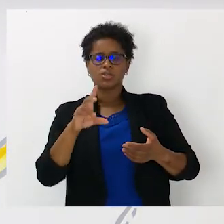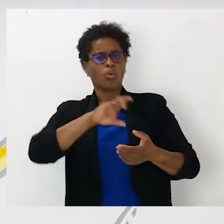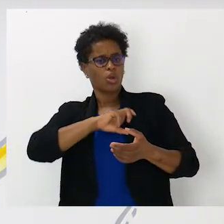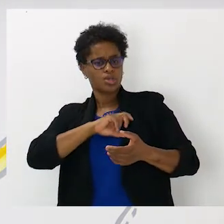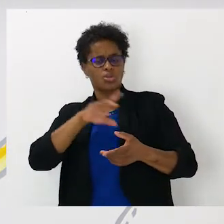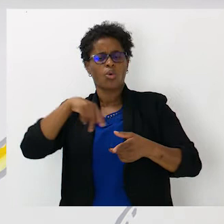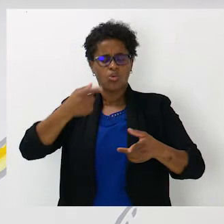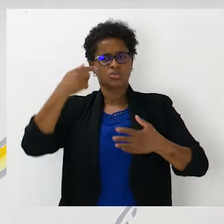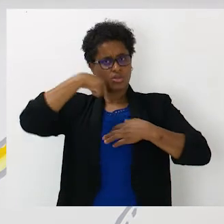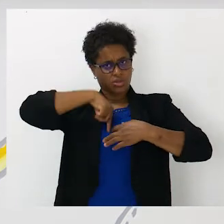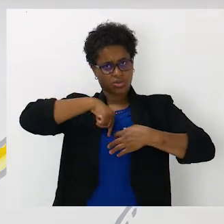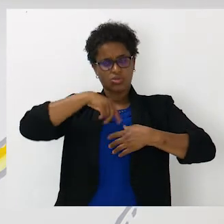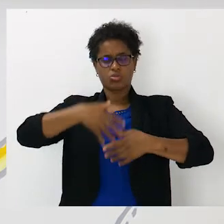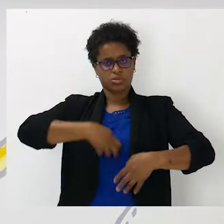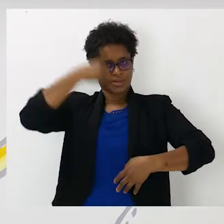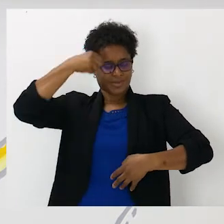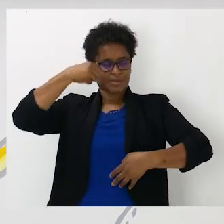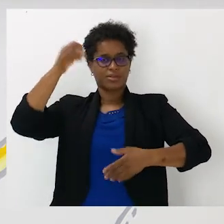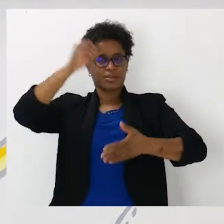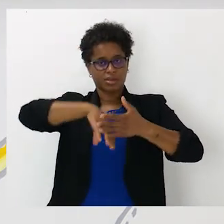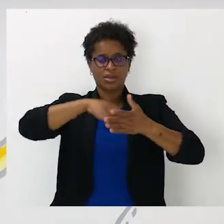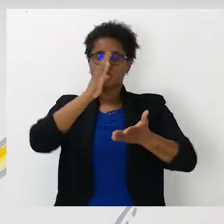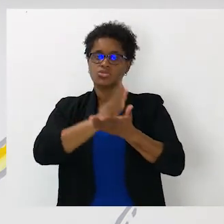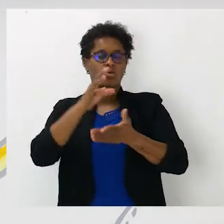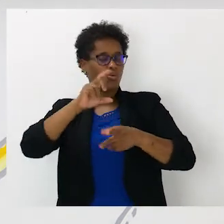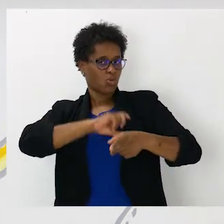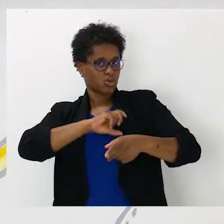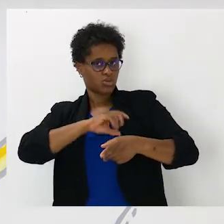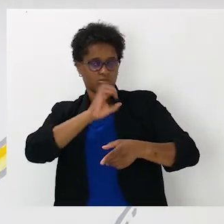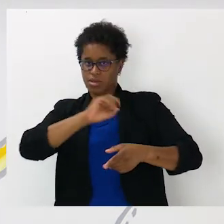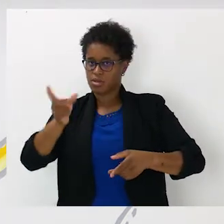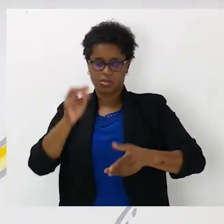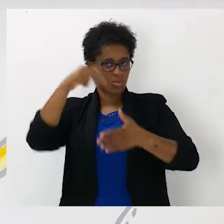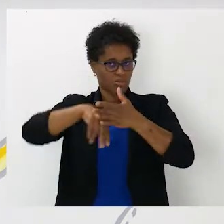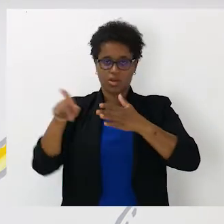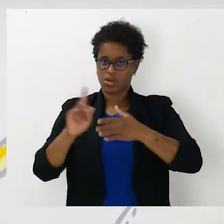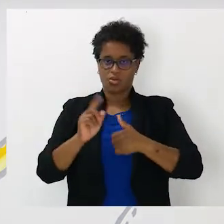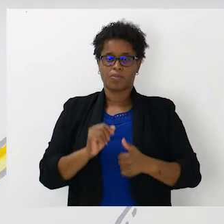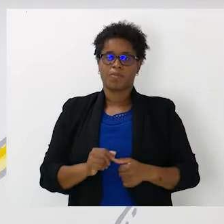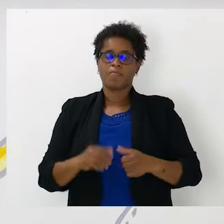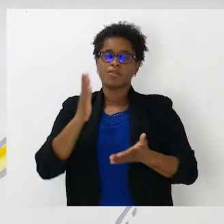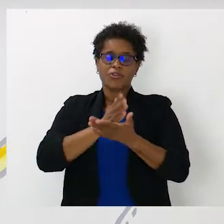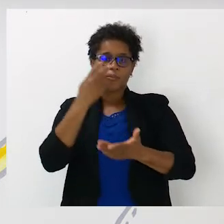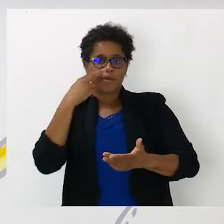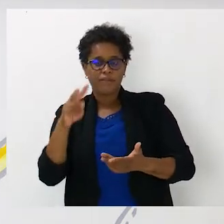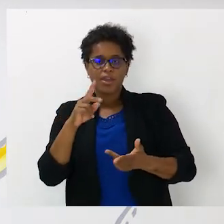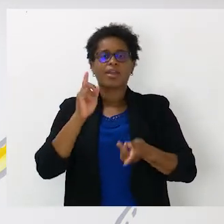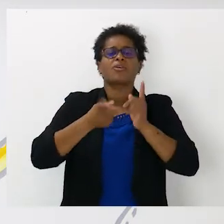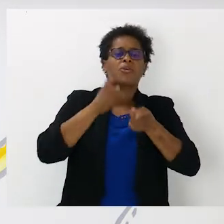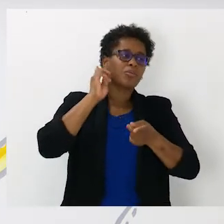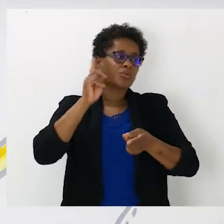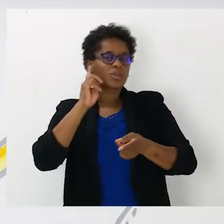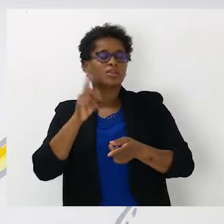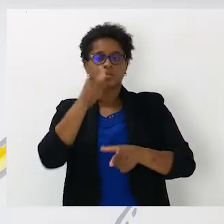internos, exceto o coração. Portanto, só para verem que importância os